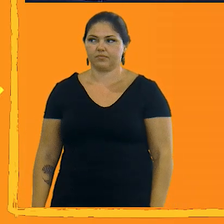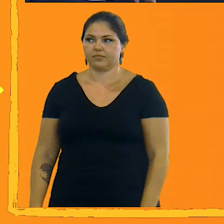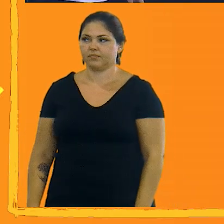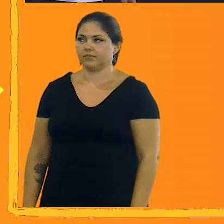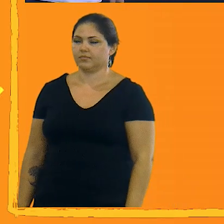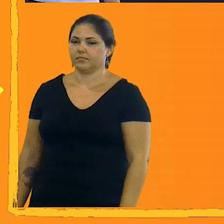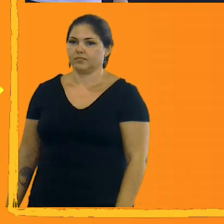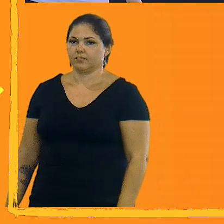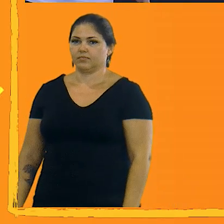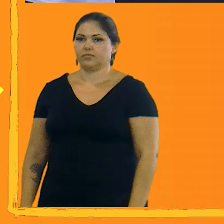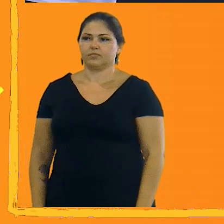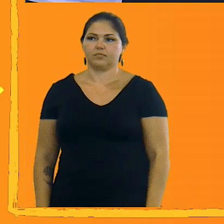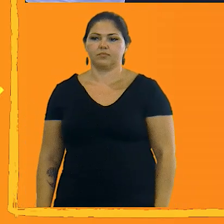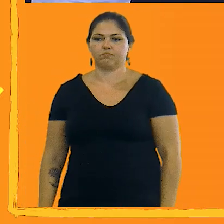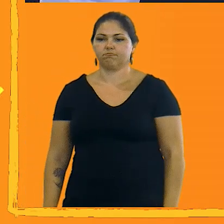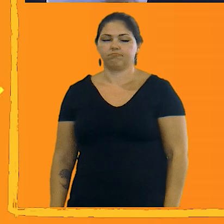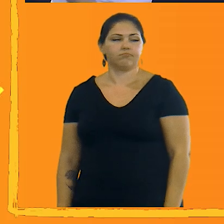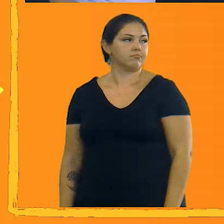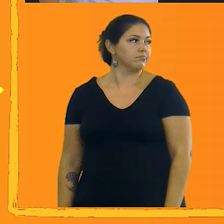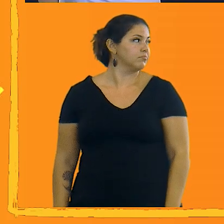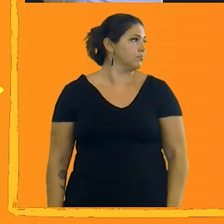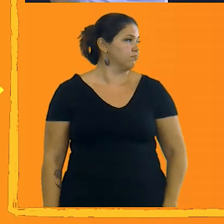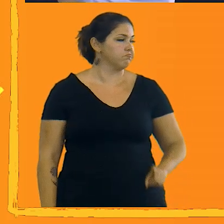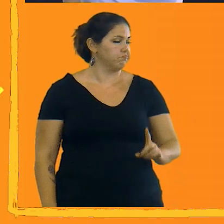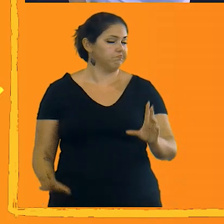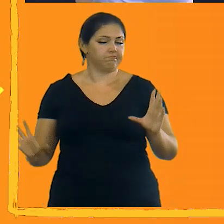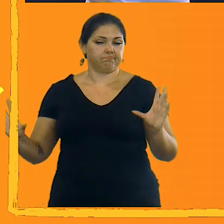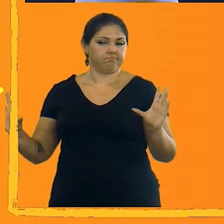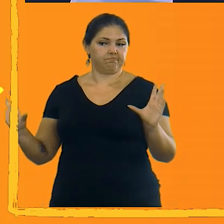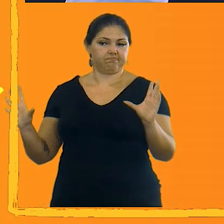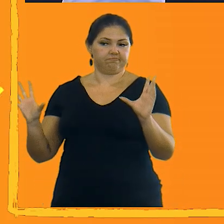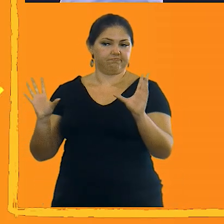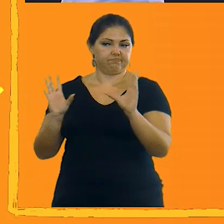aí para fechar a